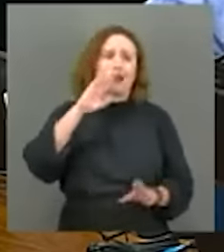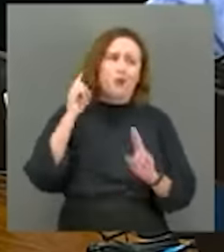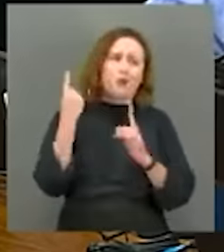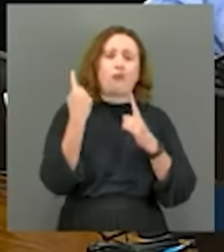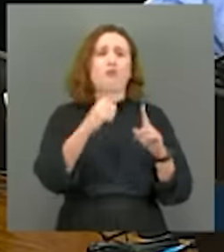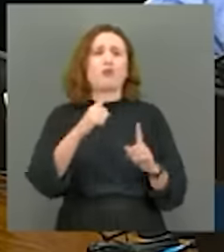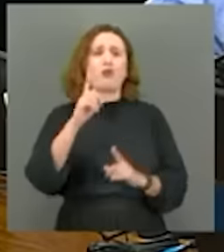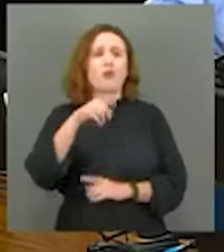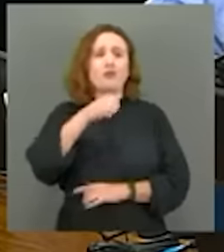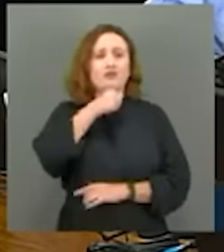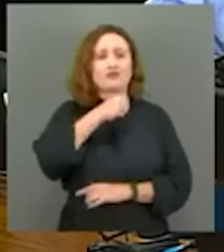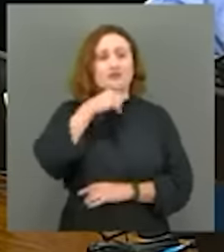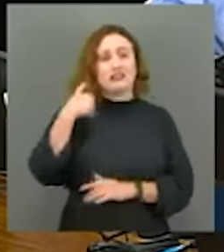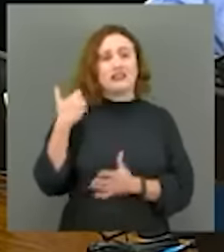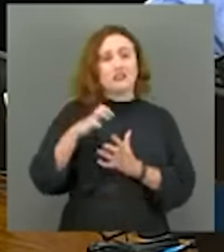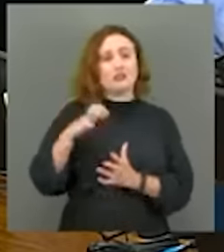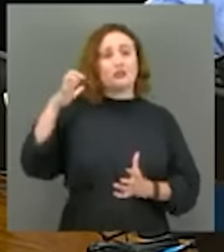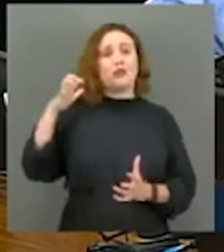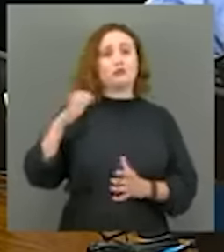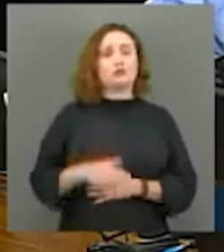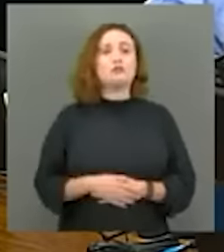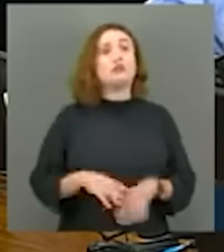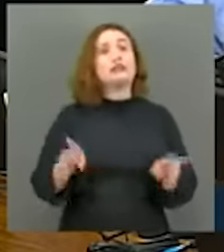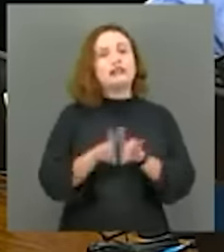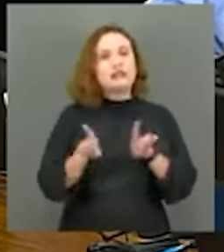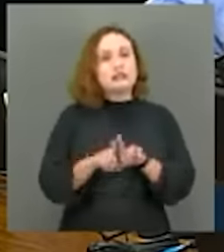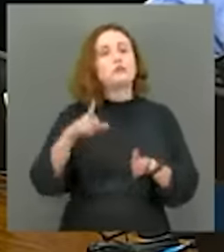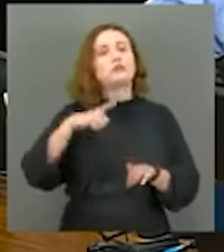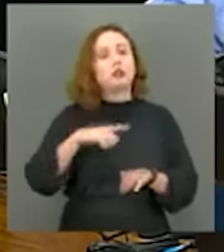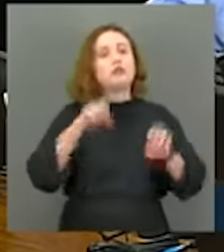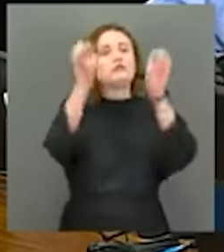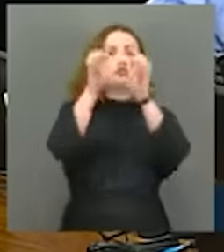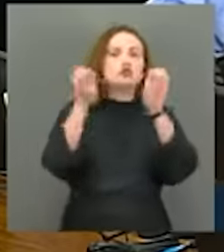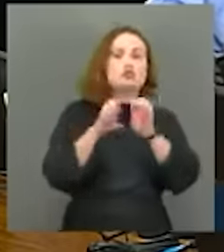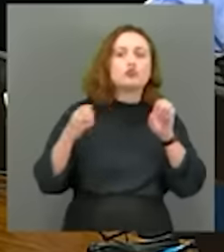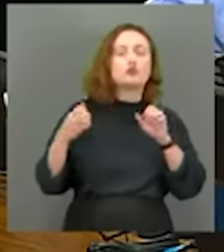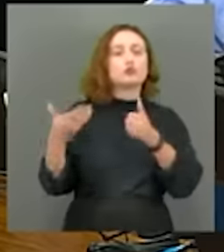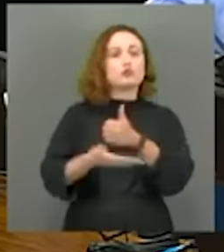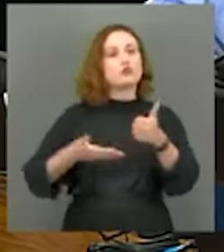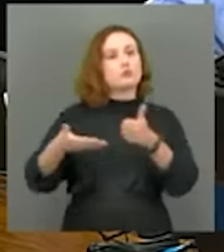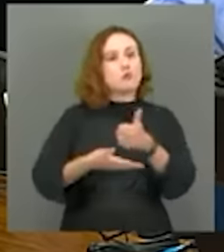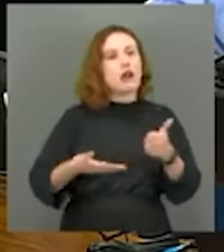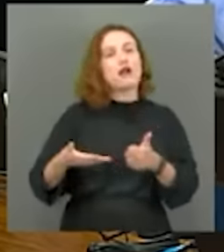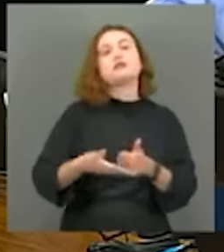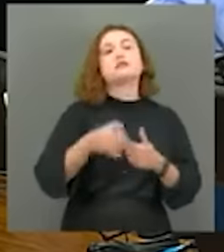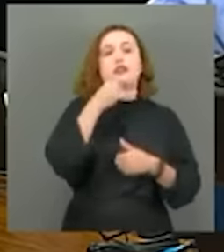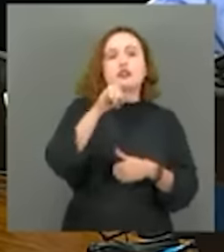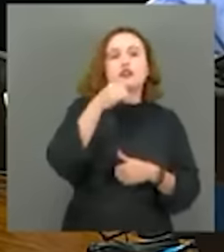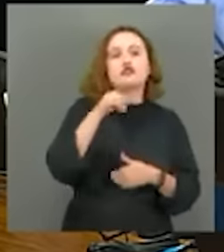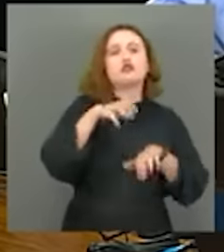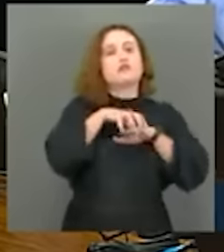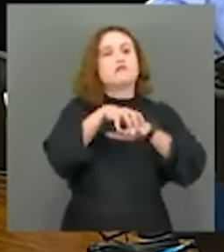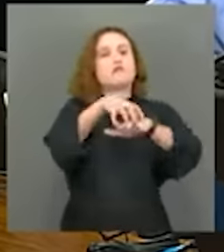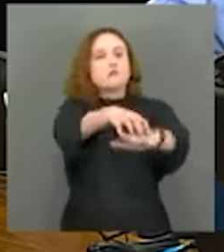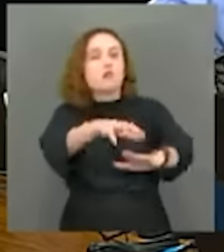também da qualificadora pro furto de infraestrutura fundamental de energia elétrica de transportes de hospitais de escolas